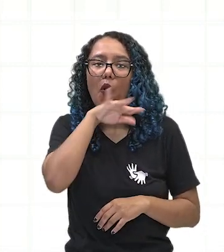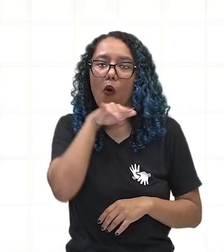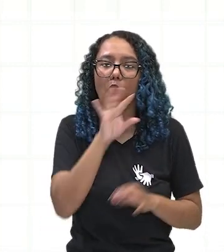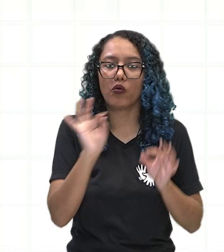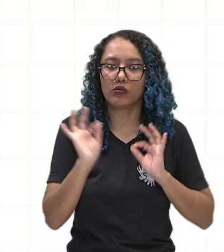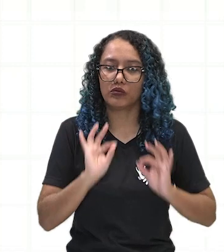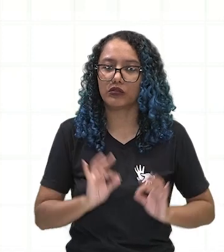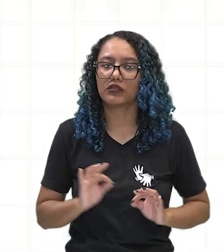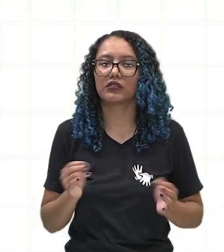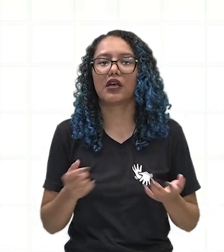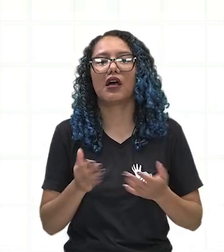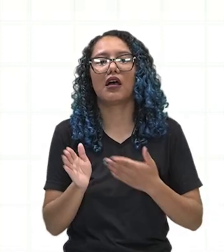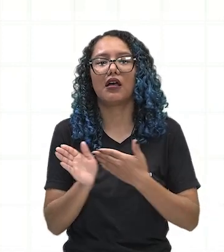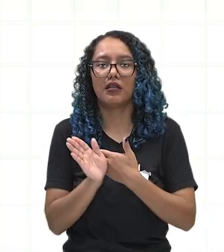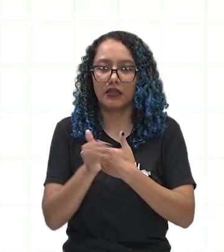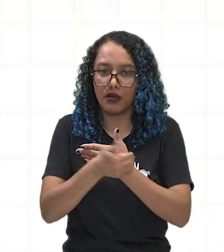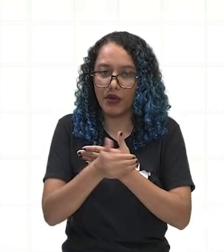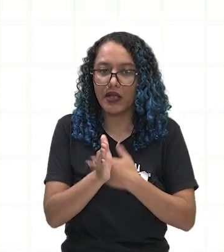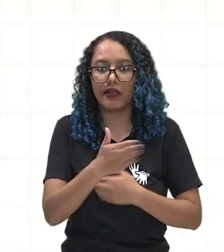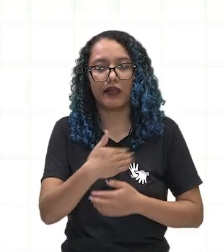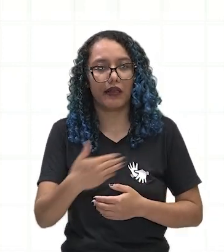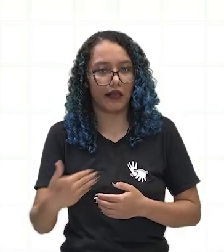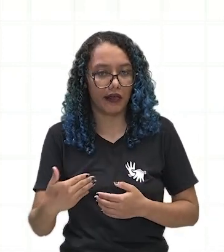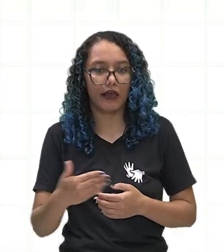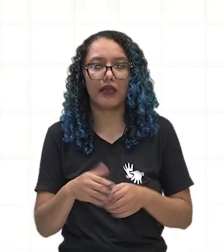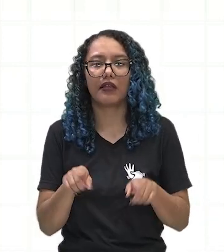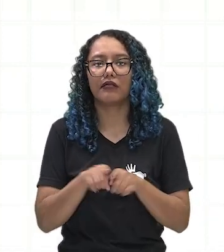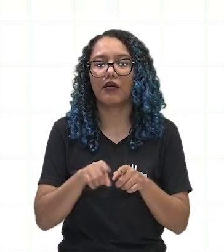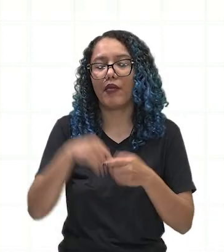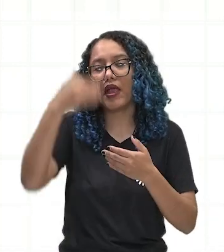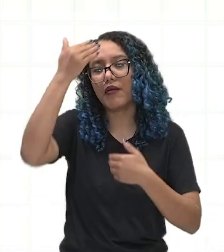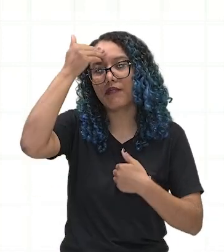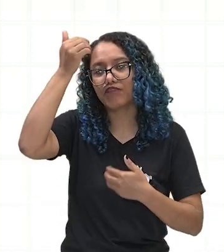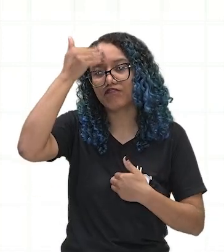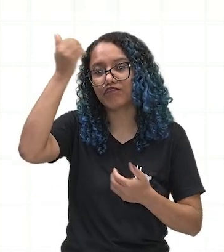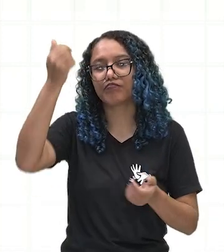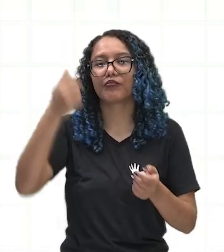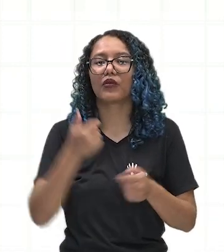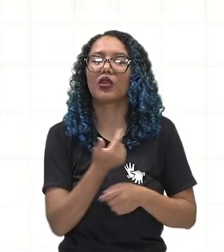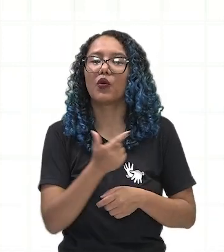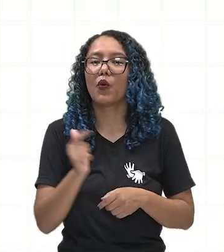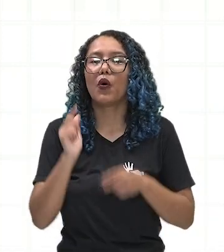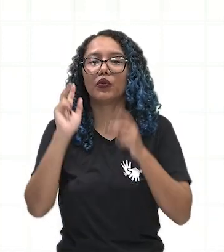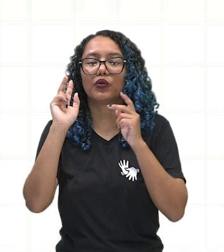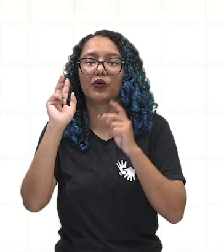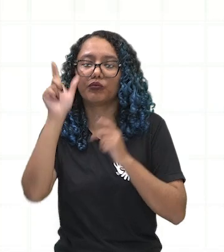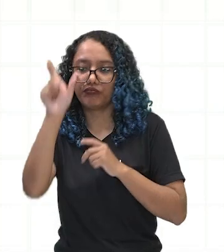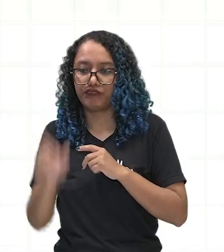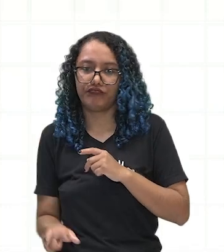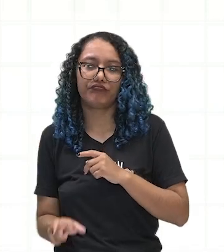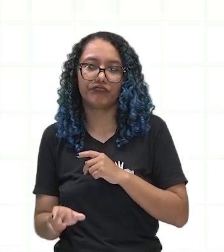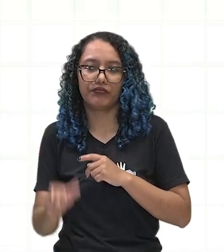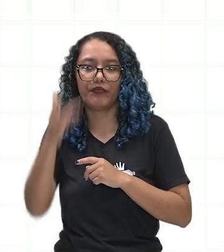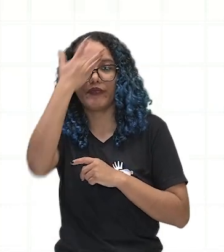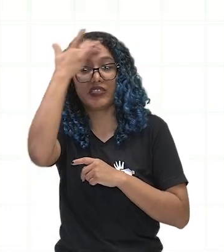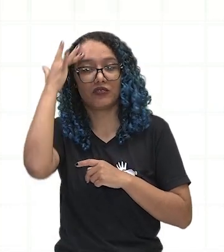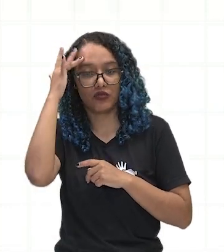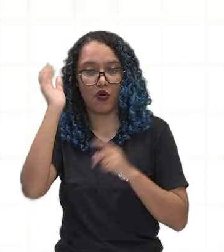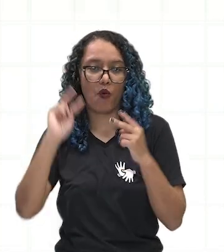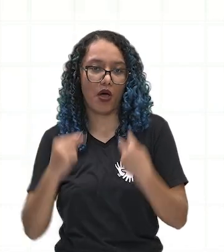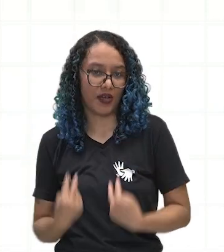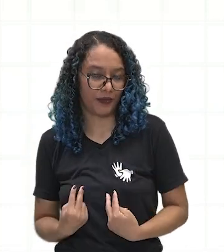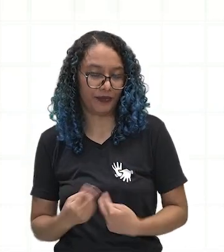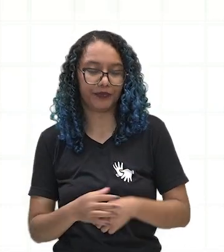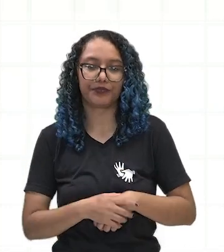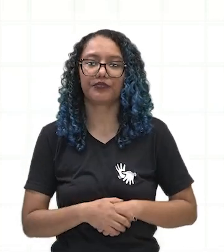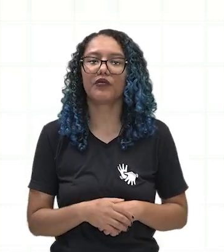a onça, o tambaqui, que é um peixe, o chimpanzé, que é um macaco, e o homem, né? Então,